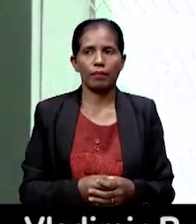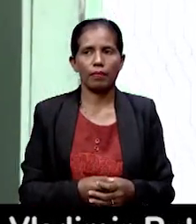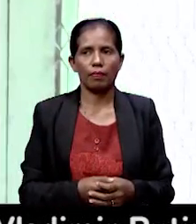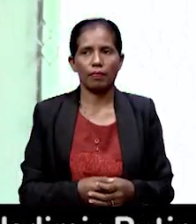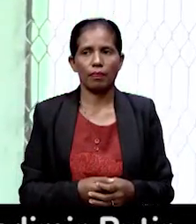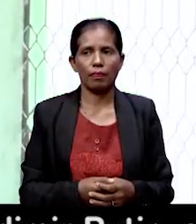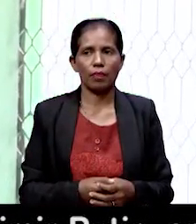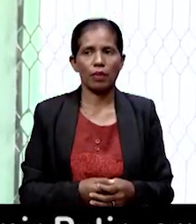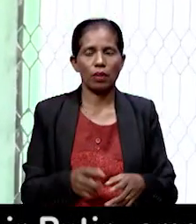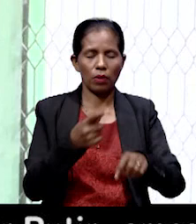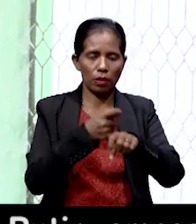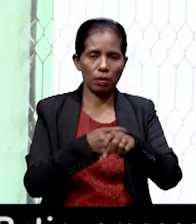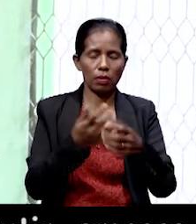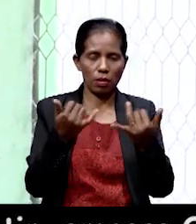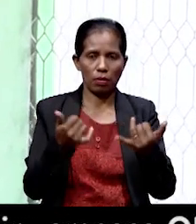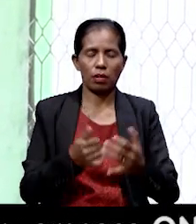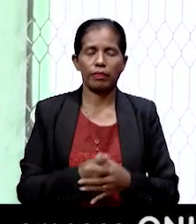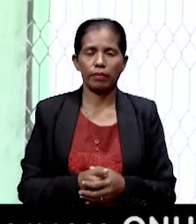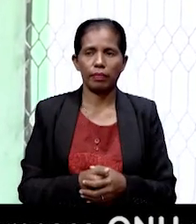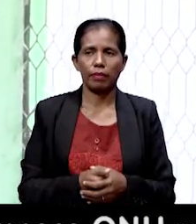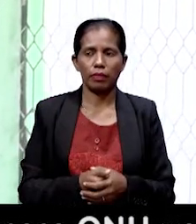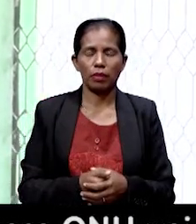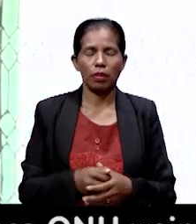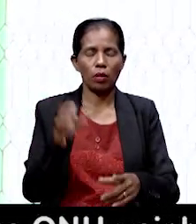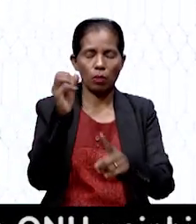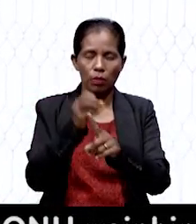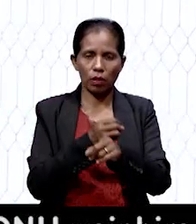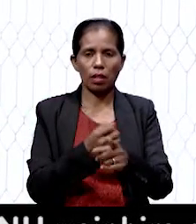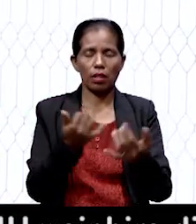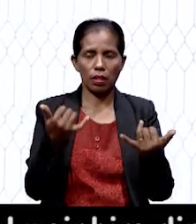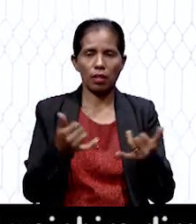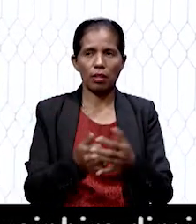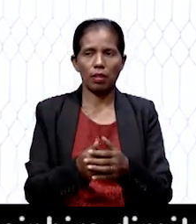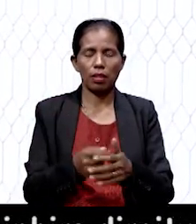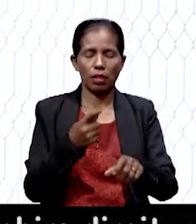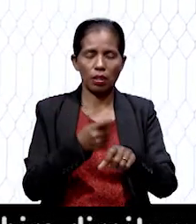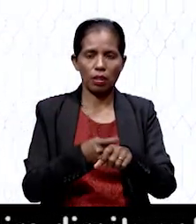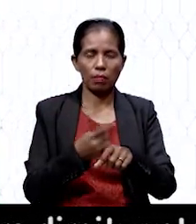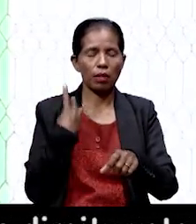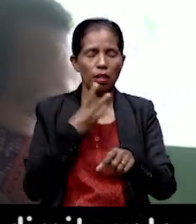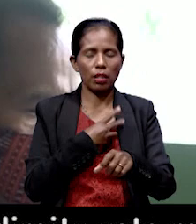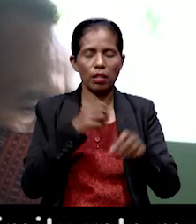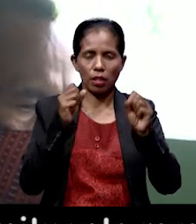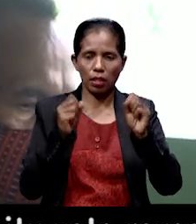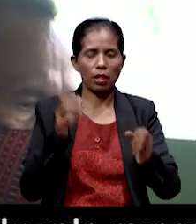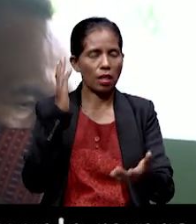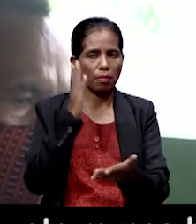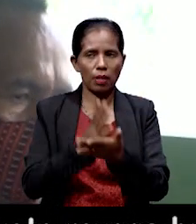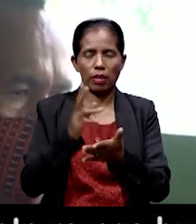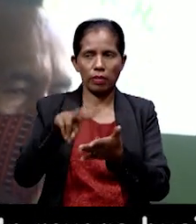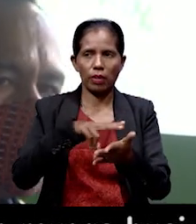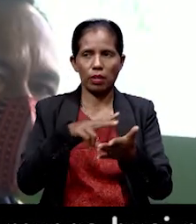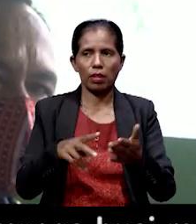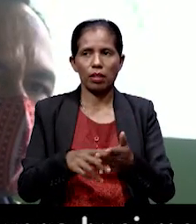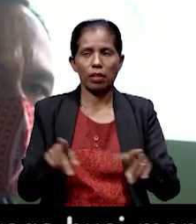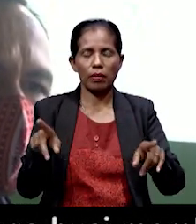O situação serenio e oportunidade de ne, e o momento onde a parita tem jacuto. E a fato em